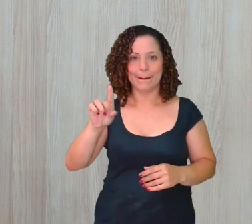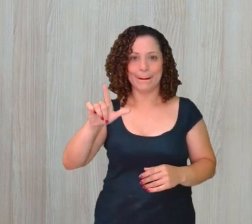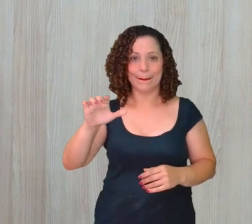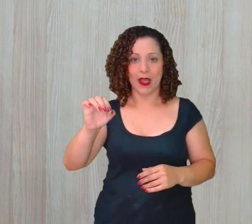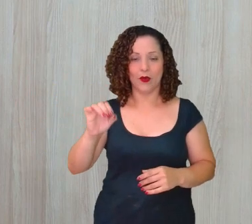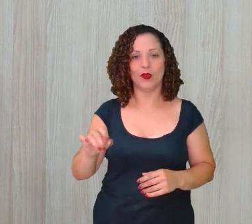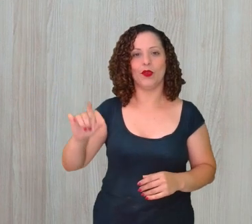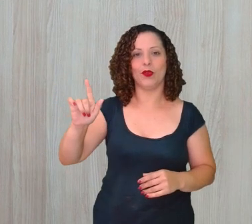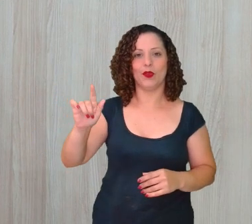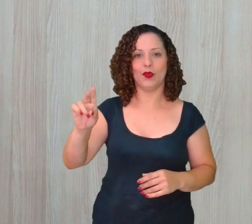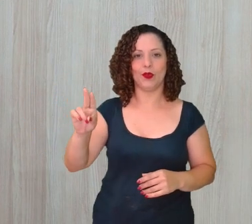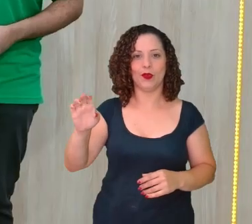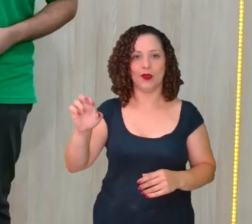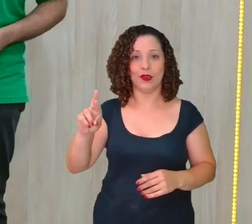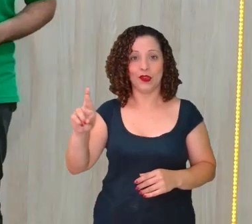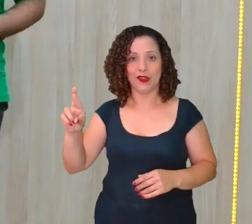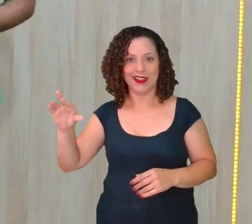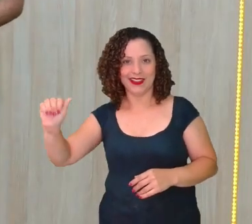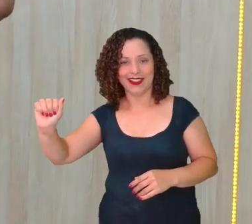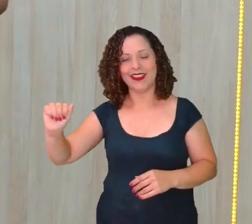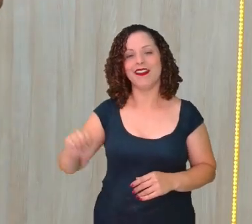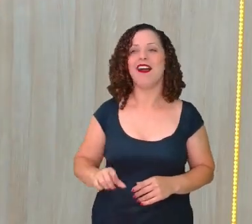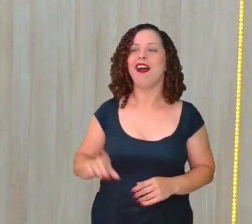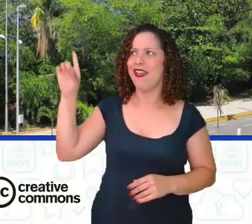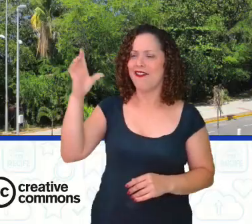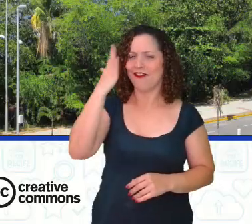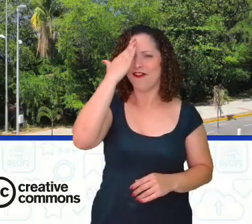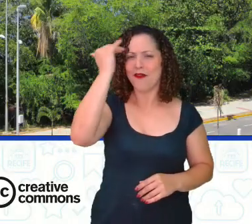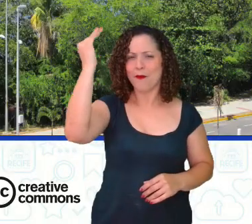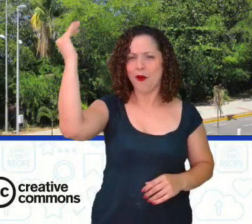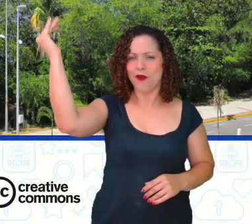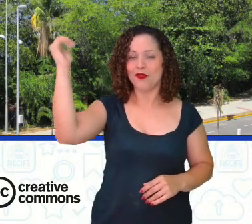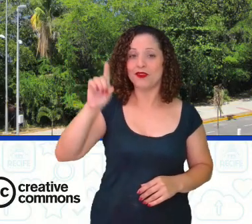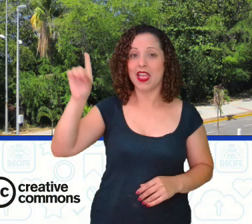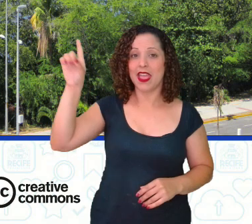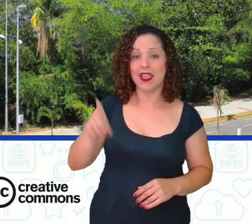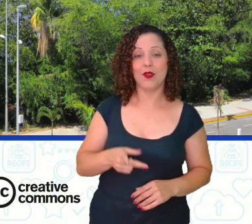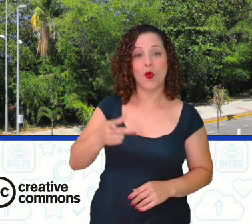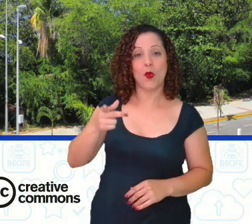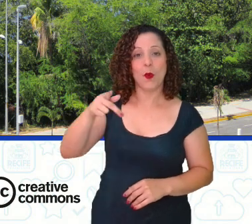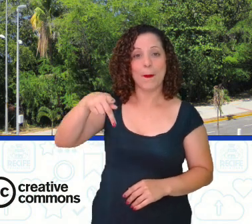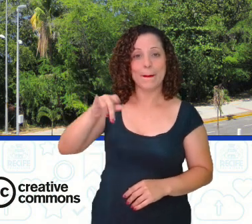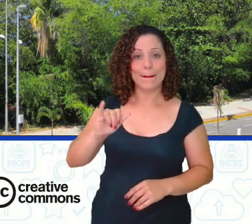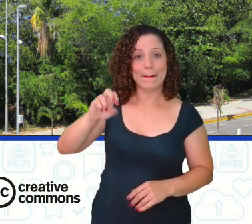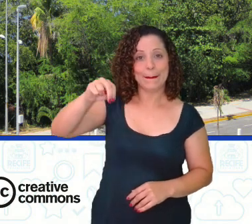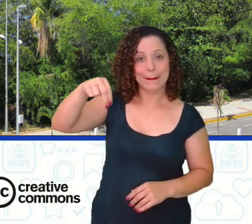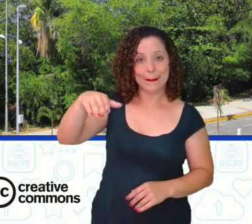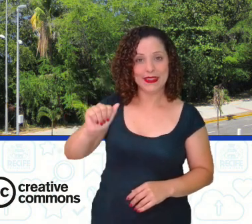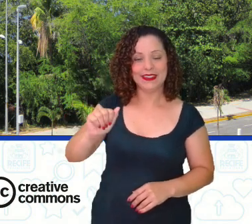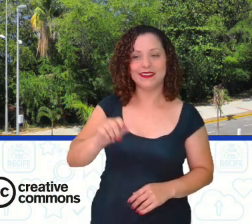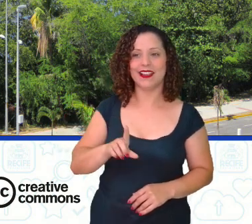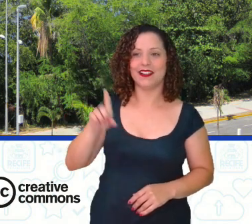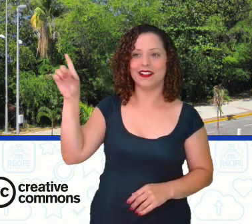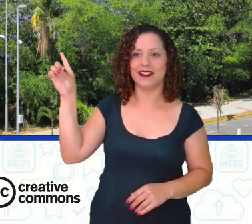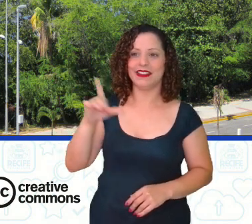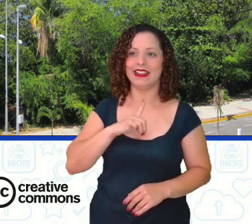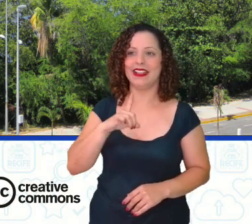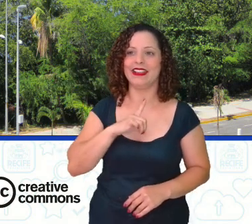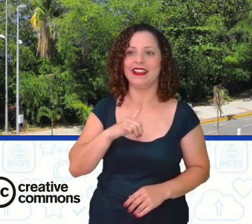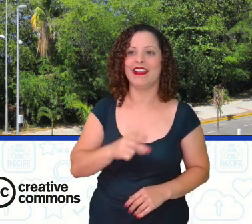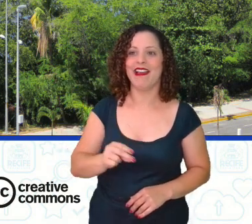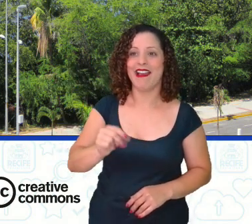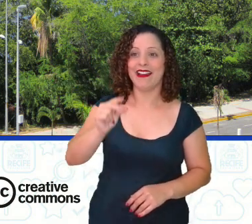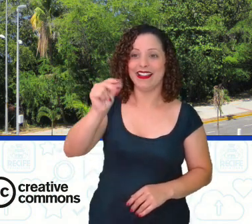Pina. É ela mesma. Você Não vê é? aí um recortezinho histórico, olha só, hein? Um ônibus elétrico ainda